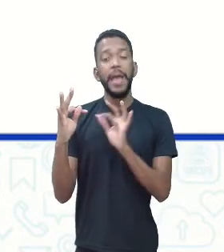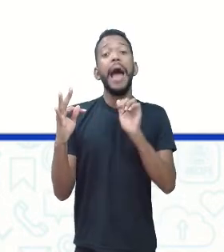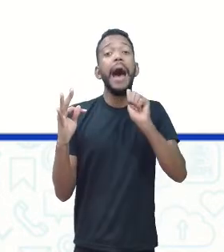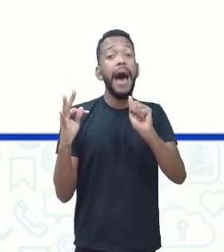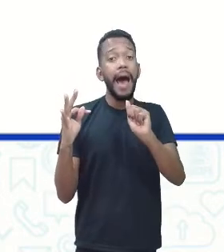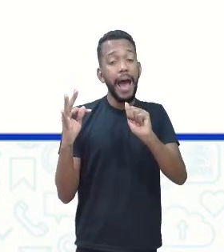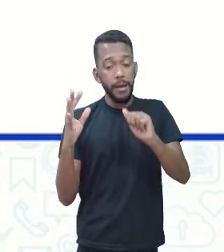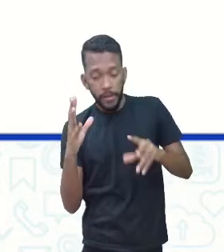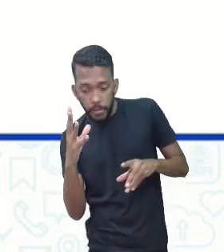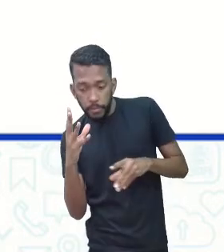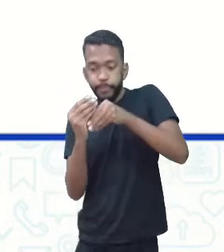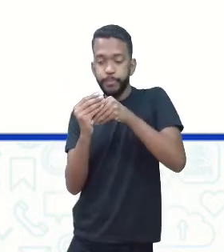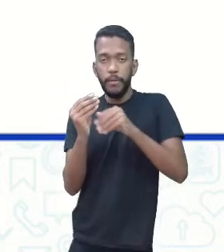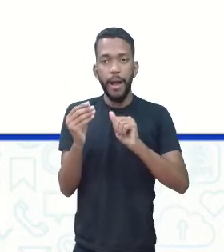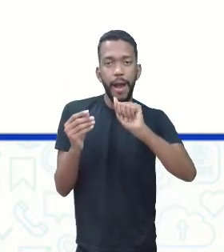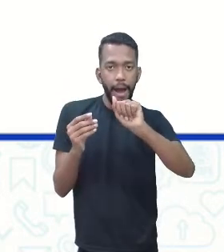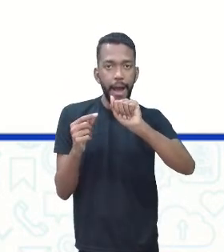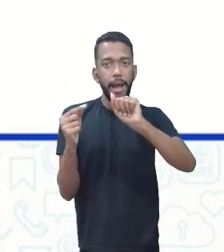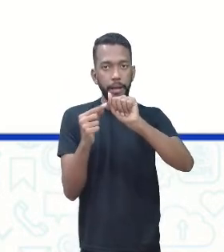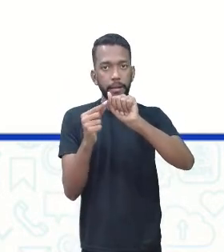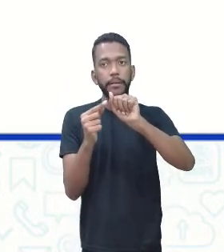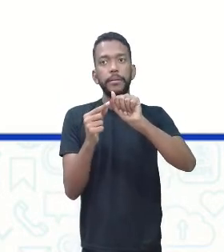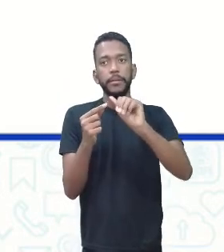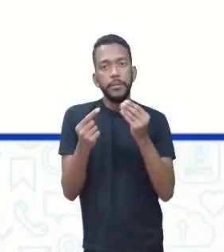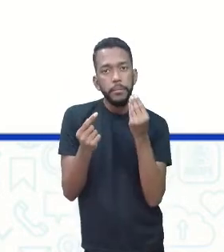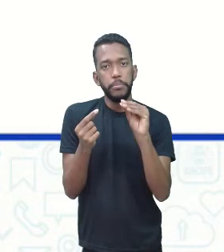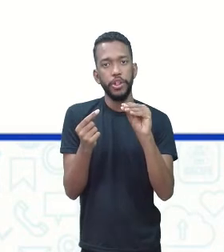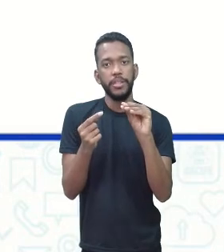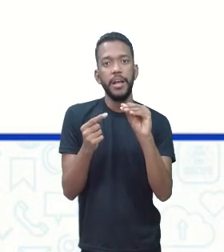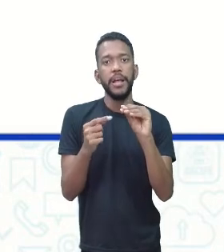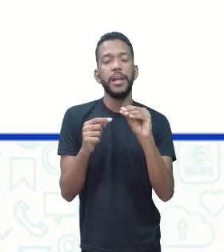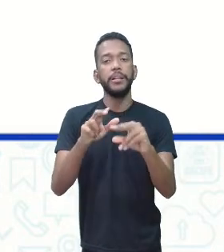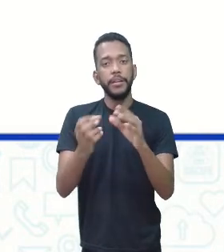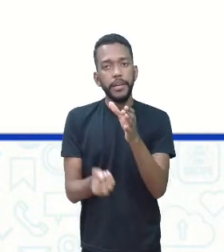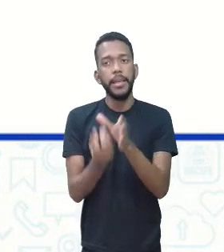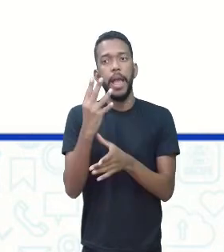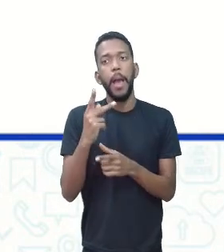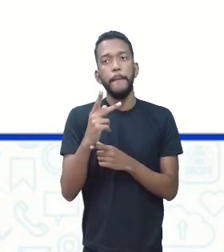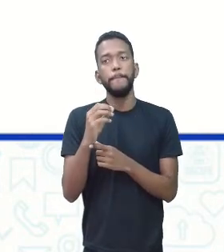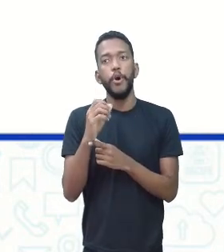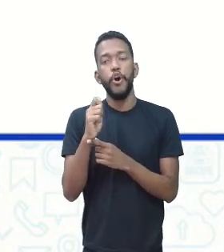quando chega, é colocado aqui para formar a palavra poeta,